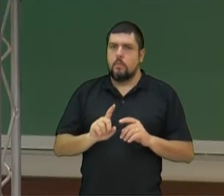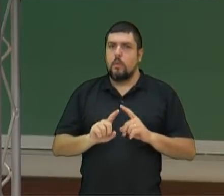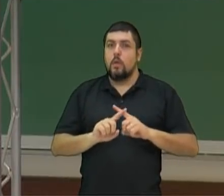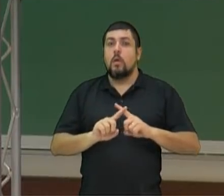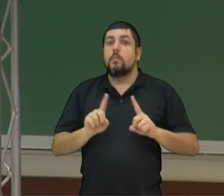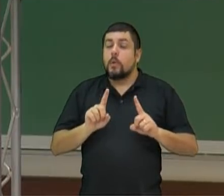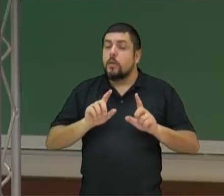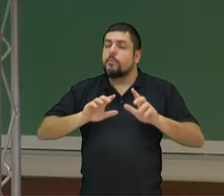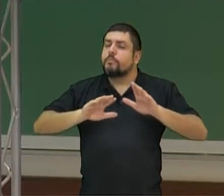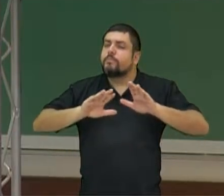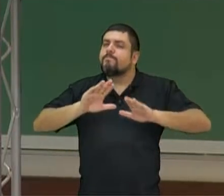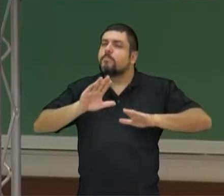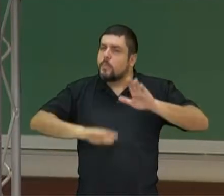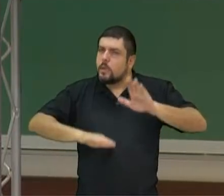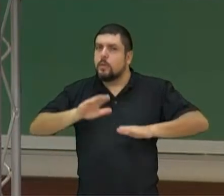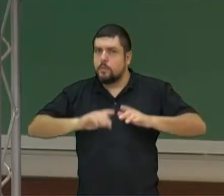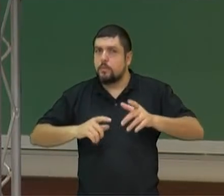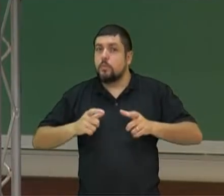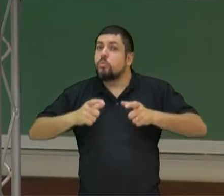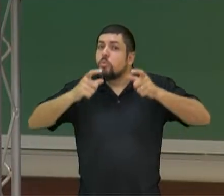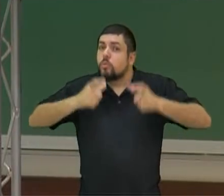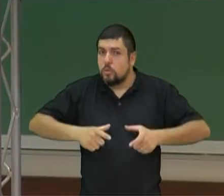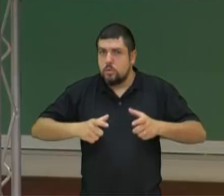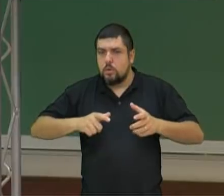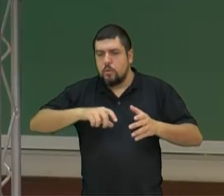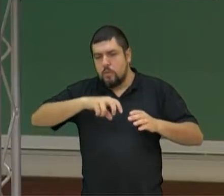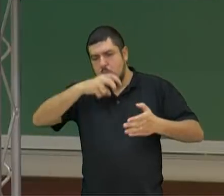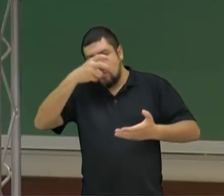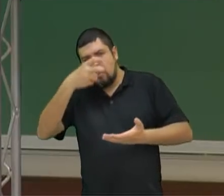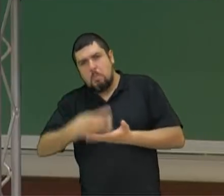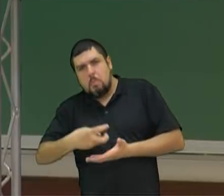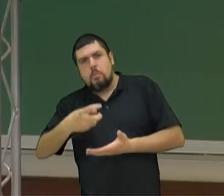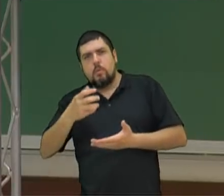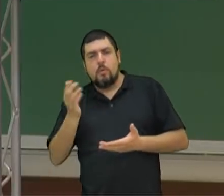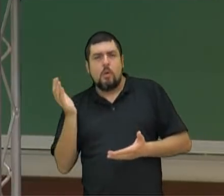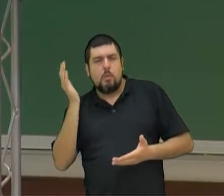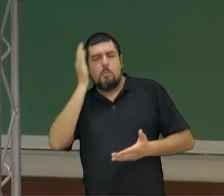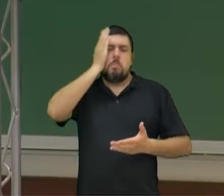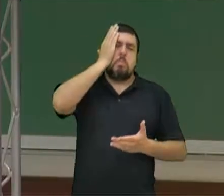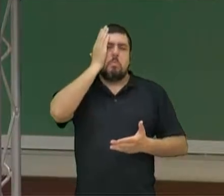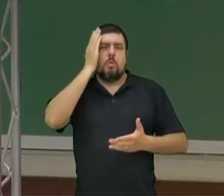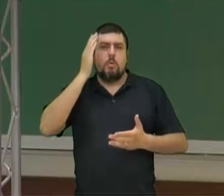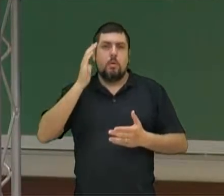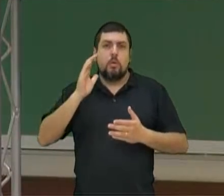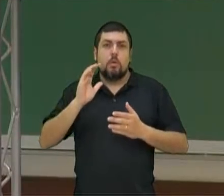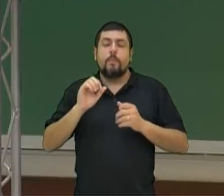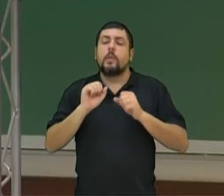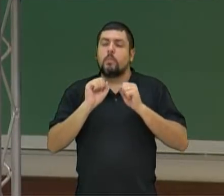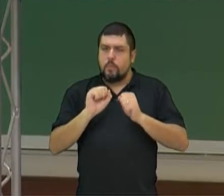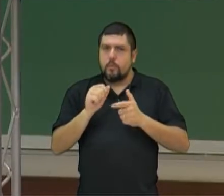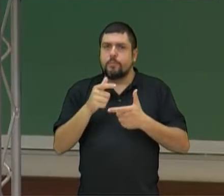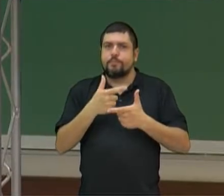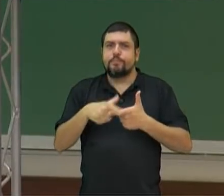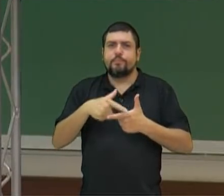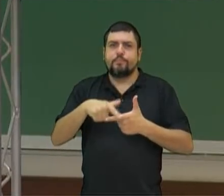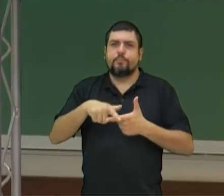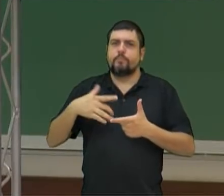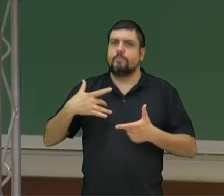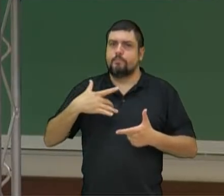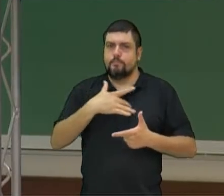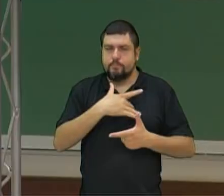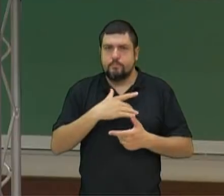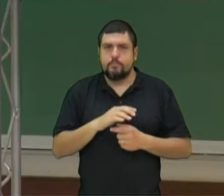ele bata a cabeça dele no chão, pode, querendo ou não, danificar, prejudicar a saúde dele. Então